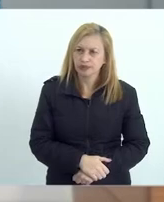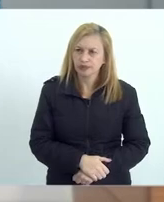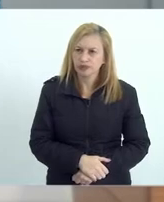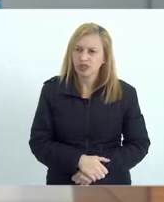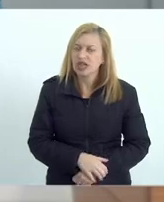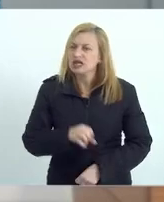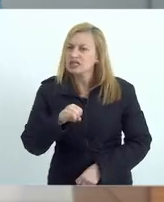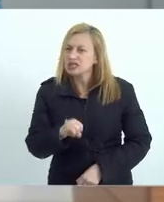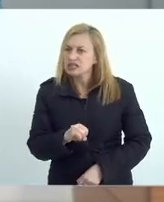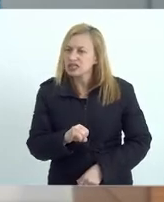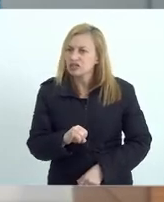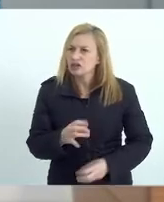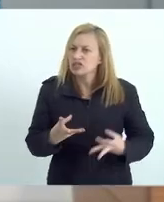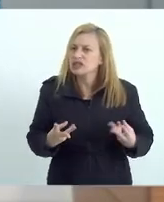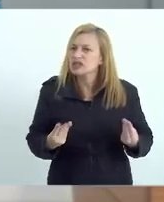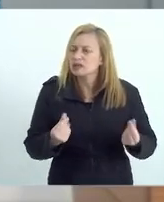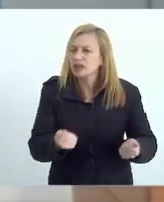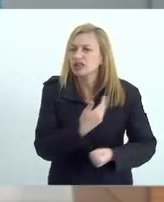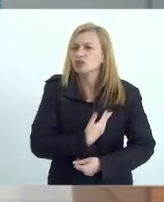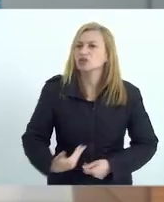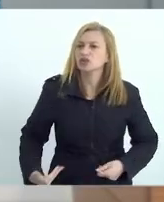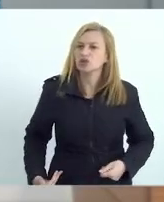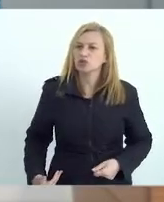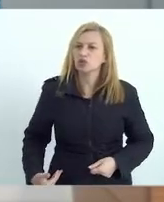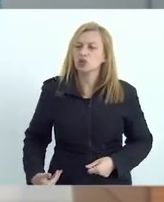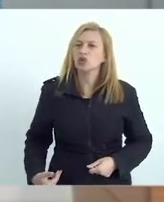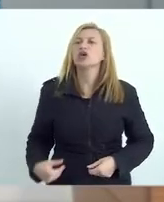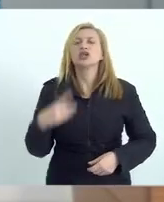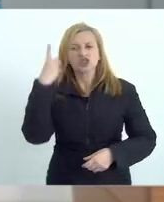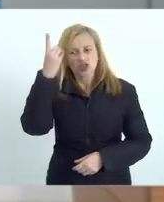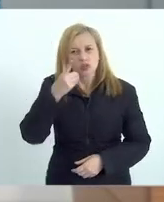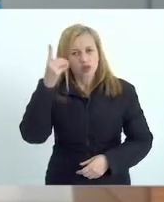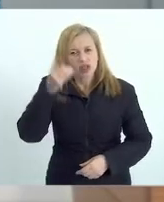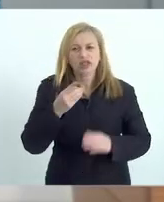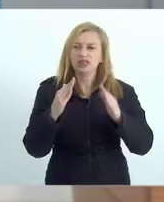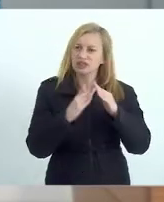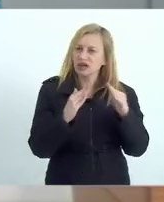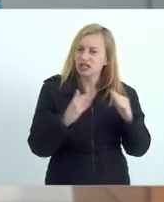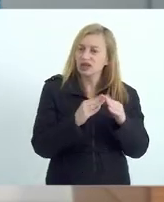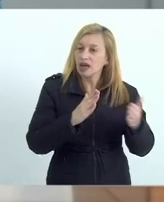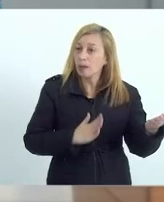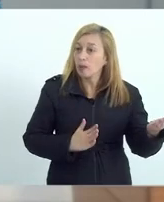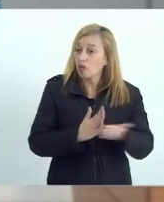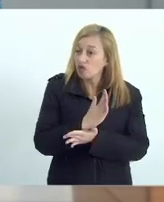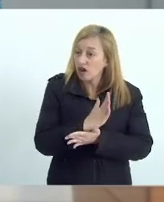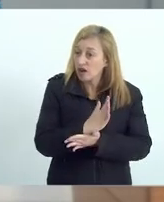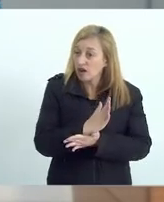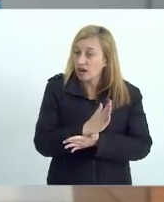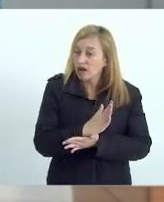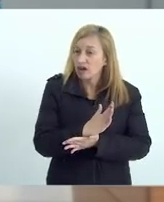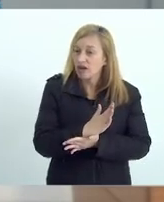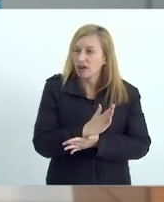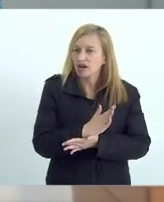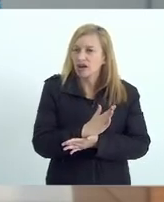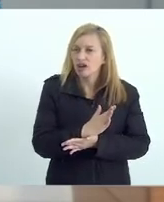e se não fosse a sensibilidade do governador e dos deputados dessa casa e aprovar